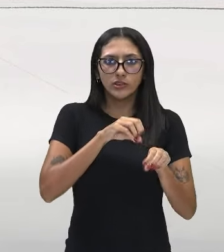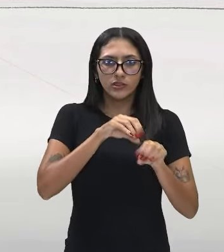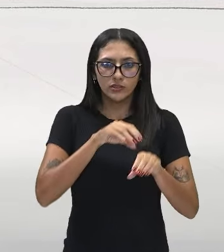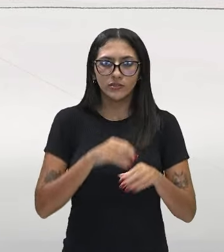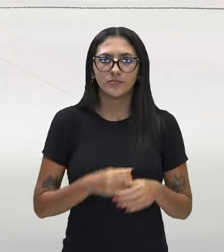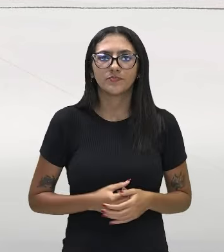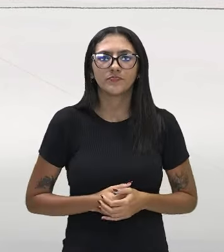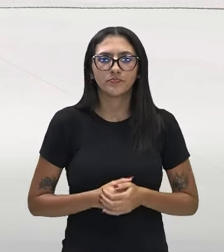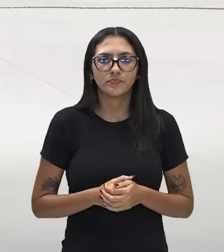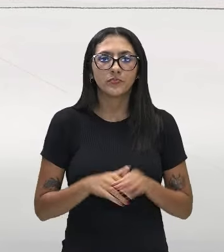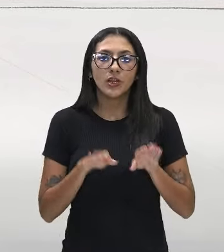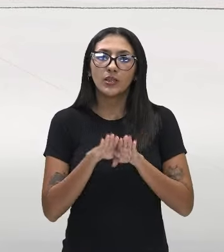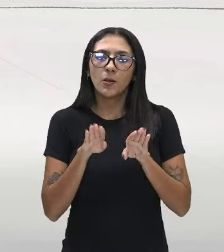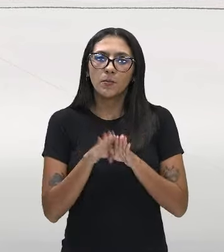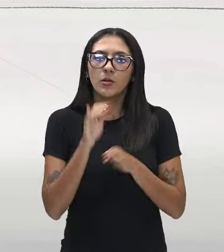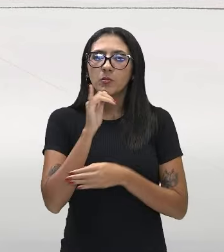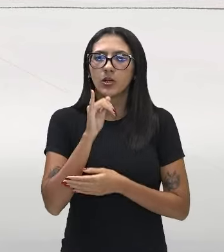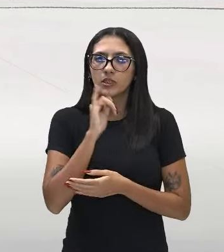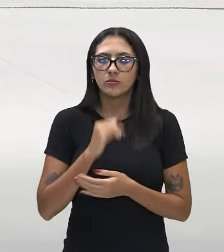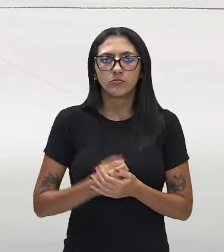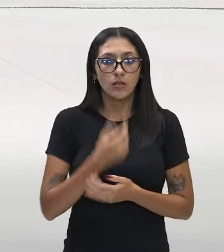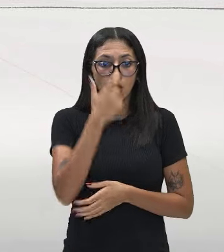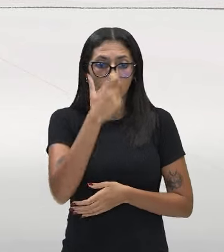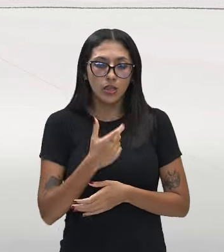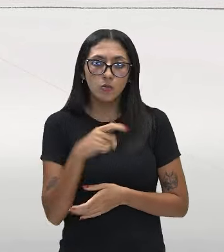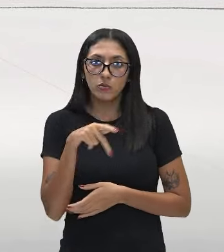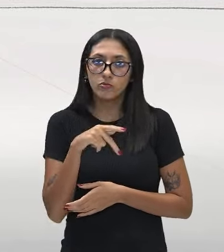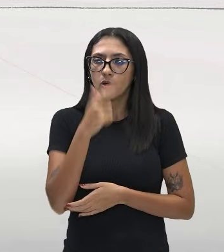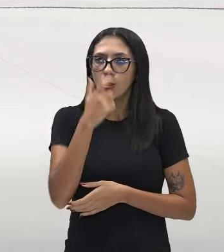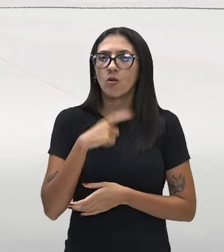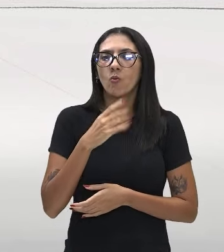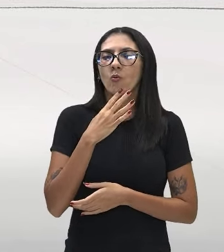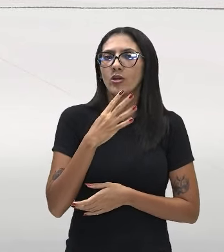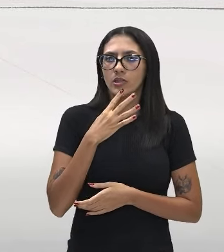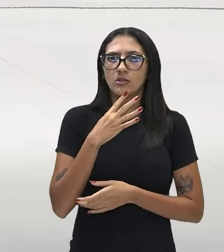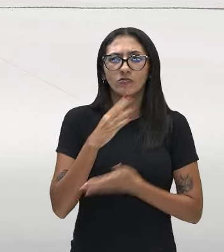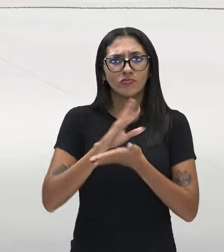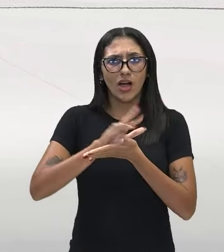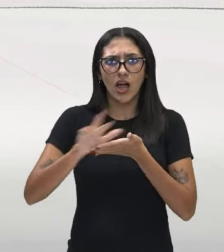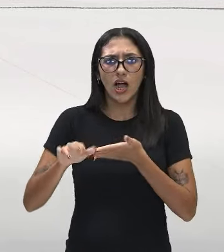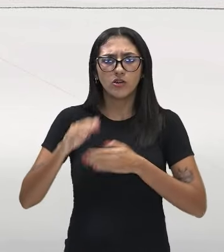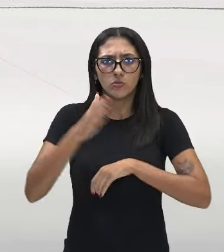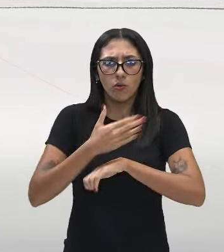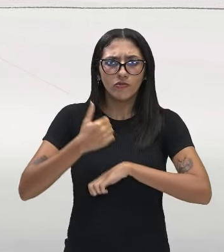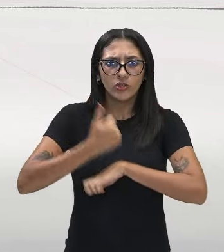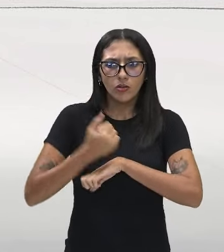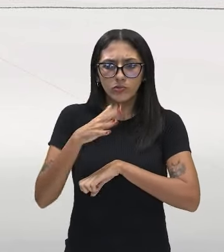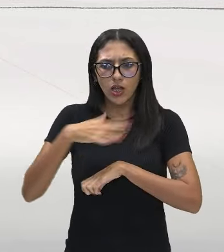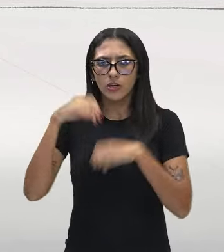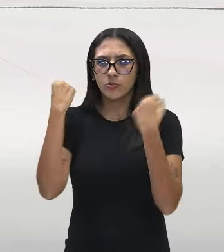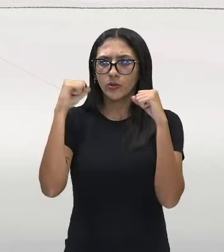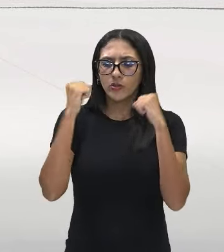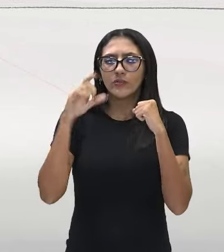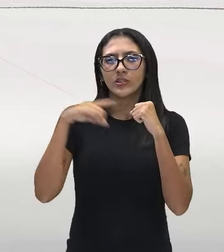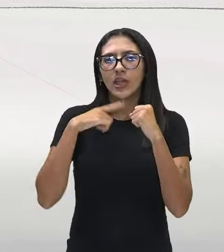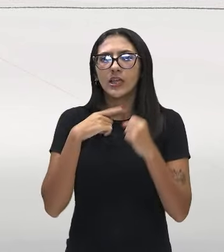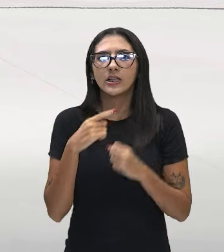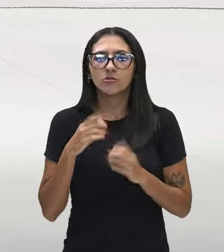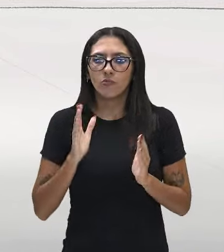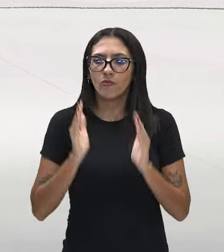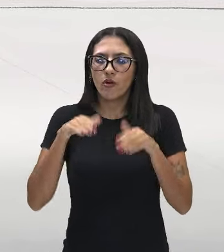comentou agora, né? Eu conheço vários profissionais, né, até da minha área de educação física, mas que resolveram empreender